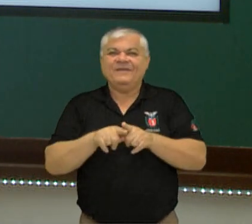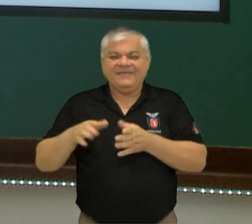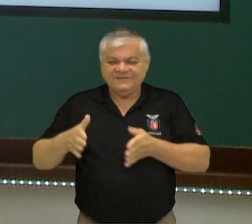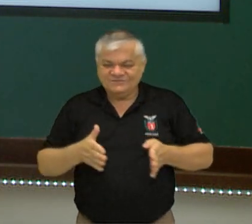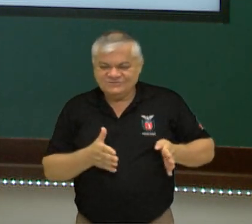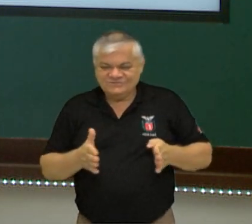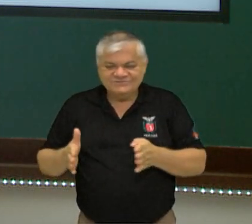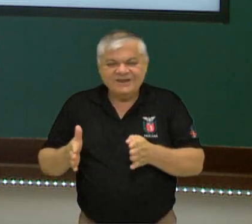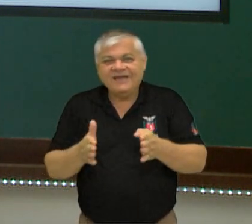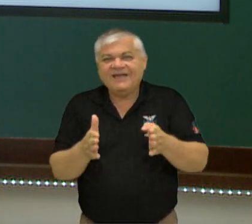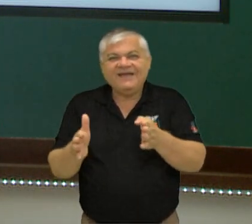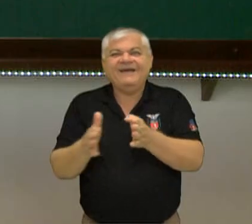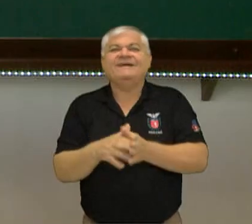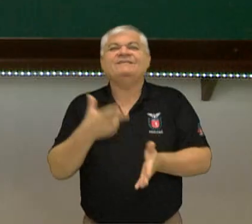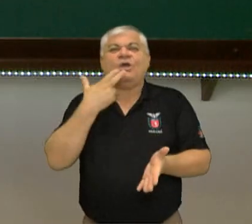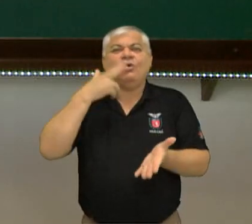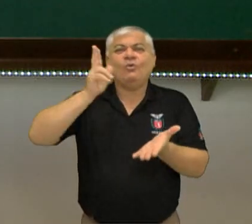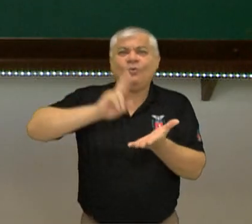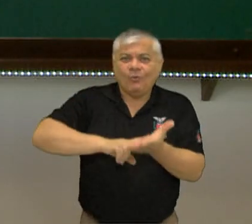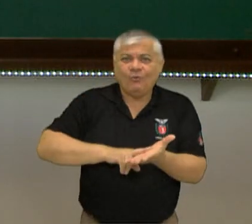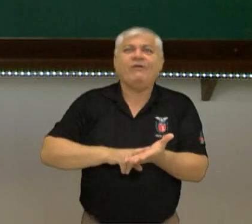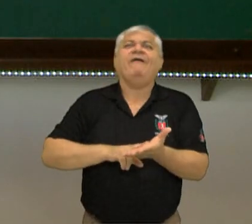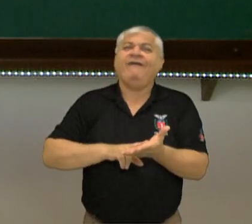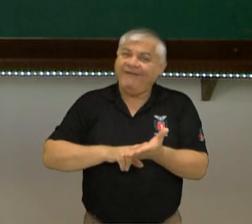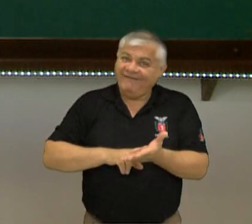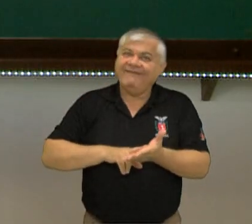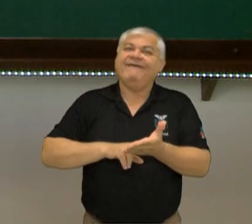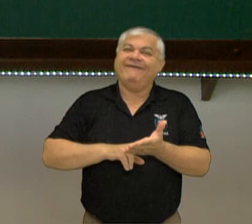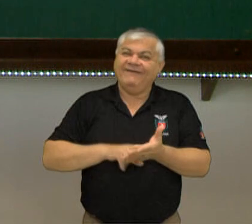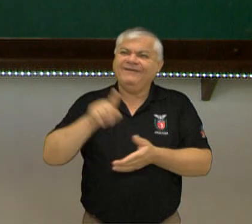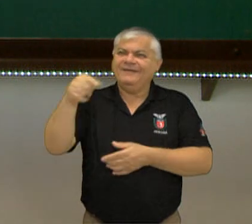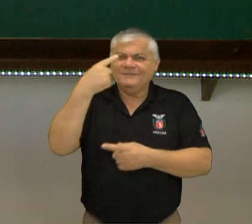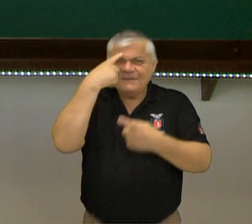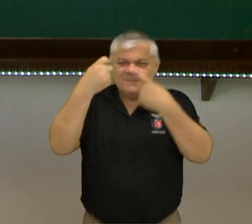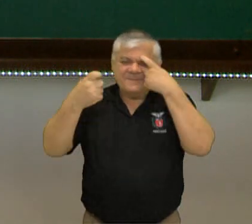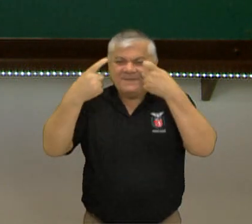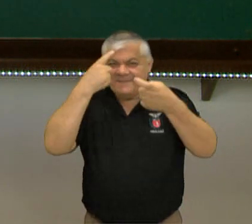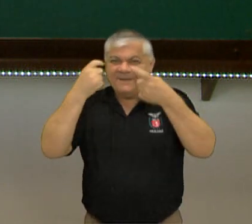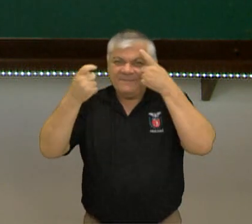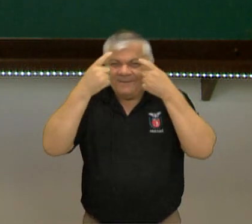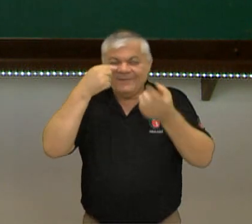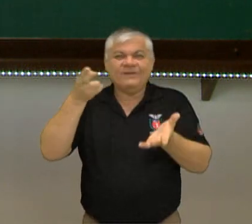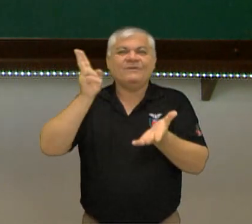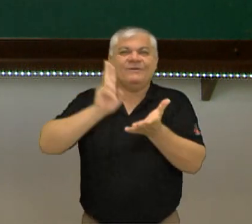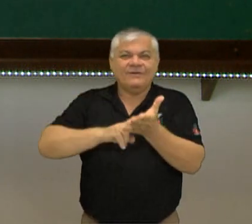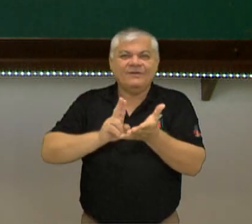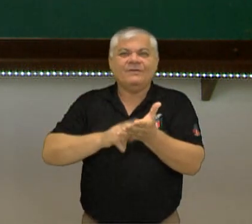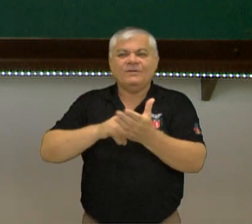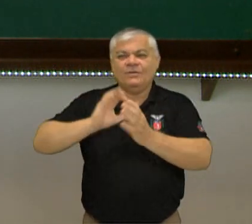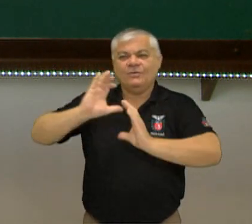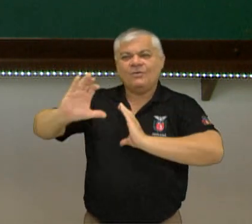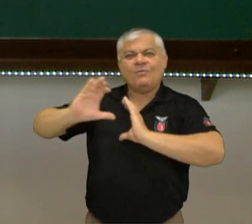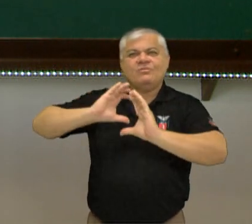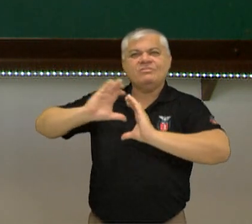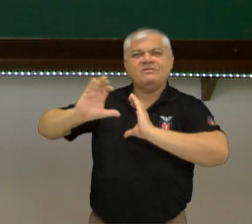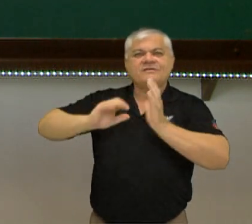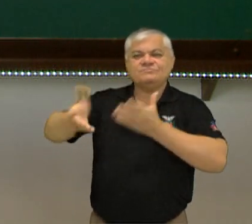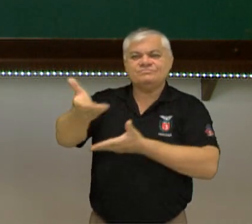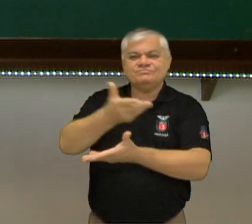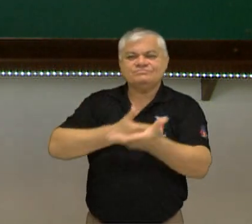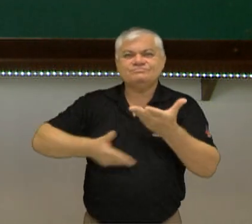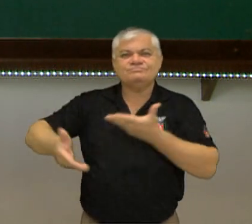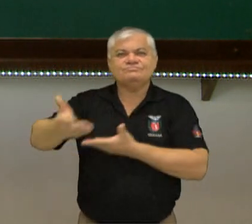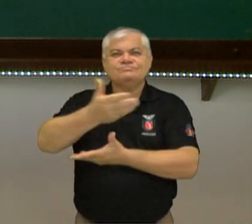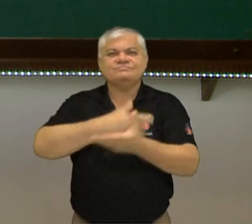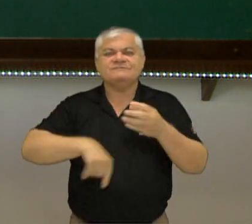de correio nessas cidades das Cordilheiras dos Andes, né, para estabelecer uma comunicação entre essas cidades. Então